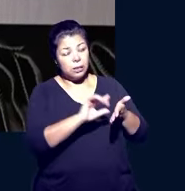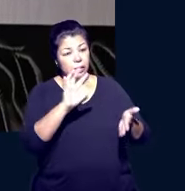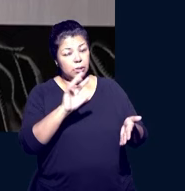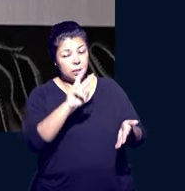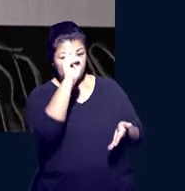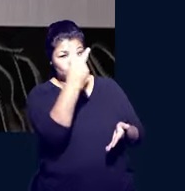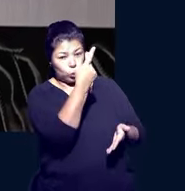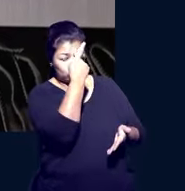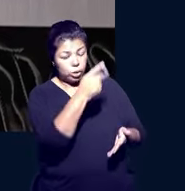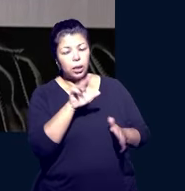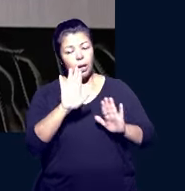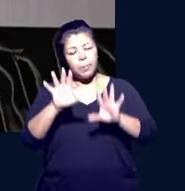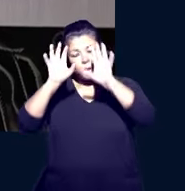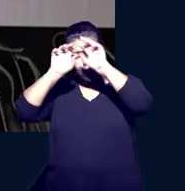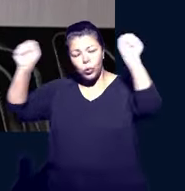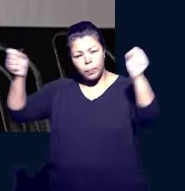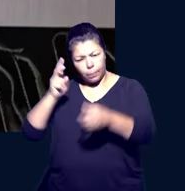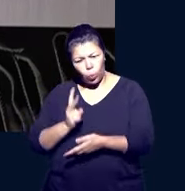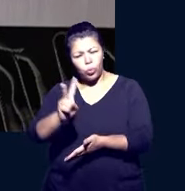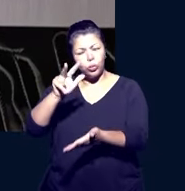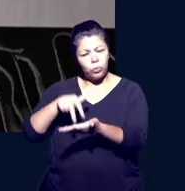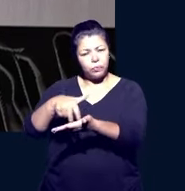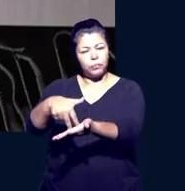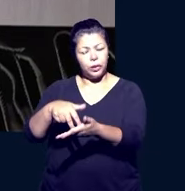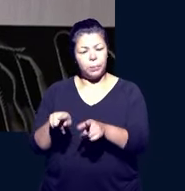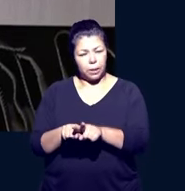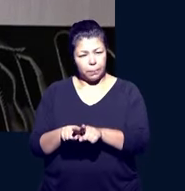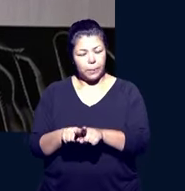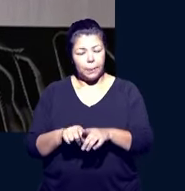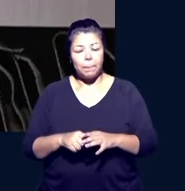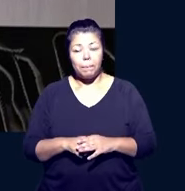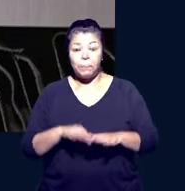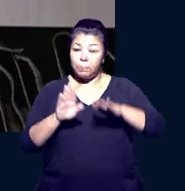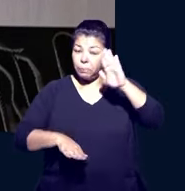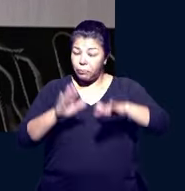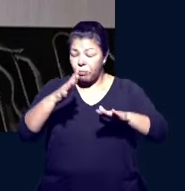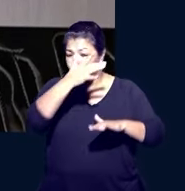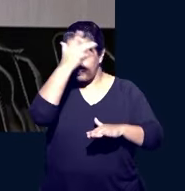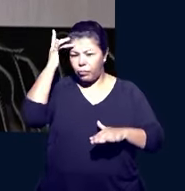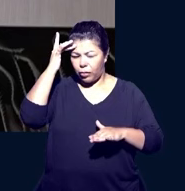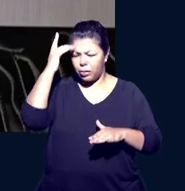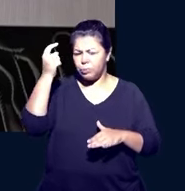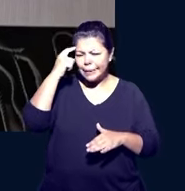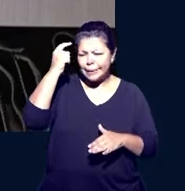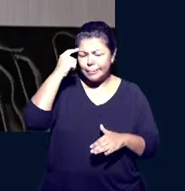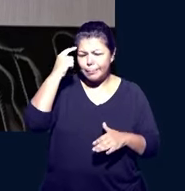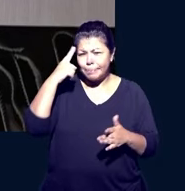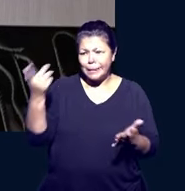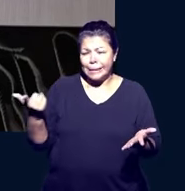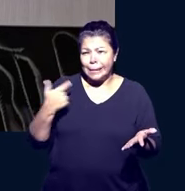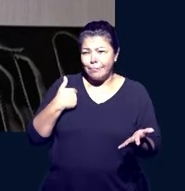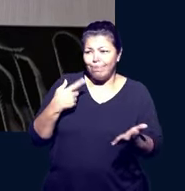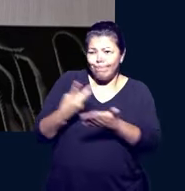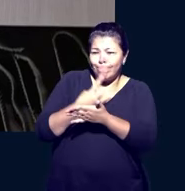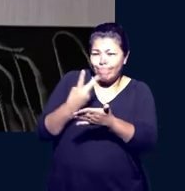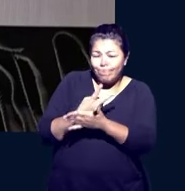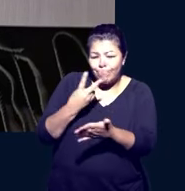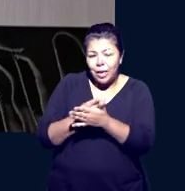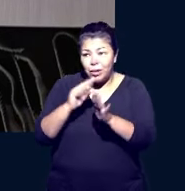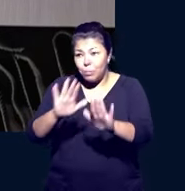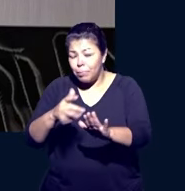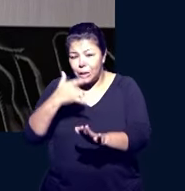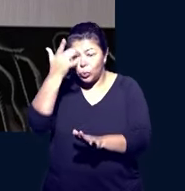mais portanto há uma percepção muitas vezes equivocada por divulgação equivocada de